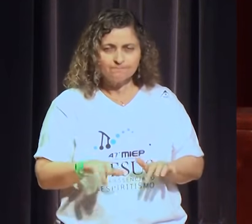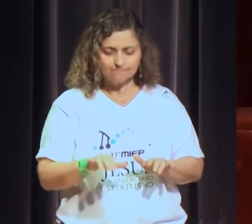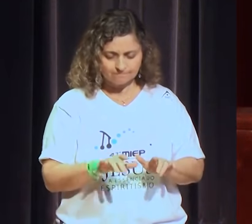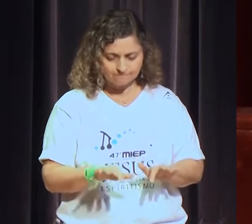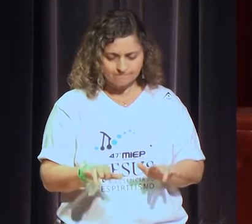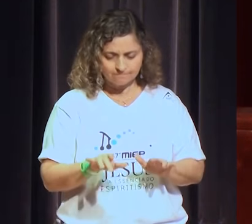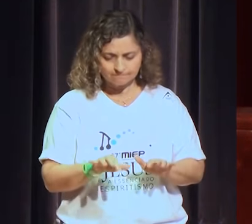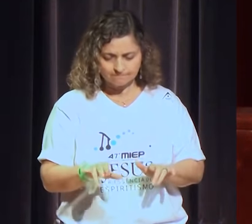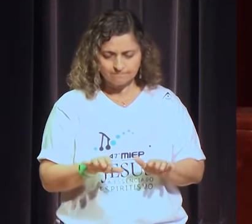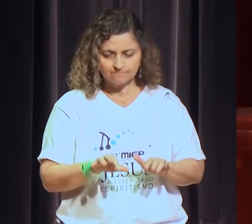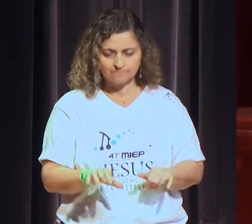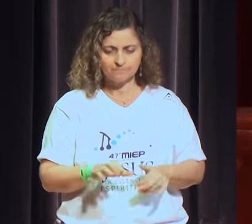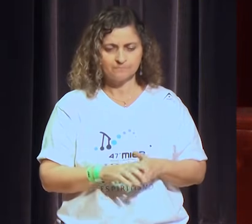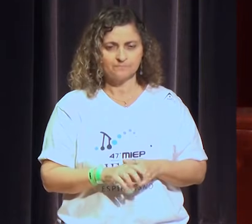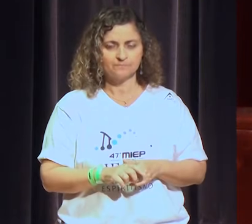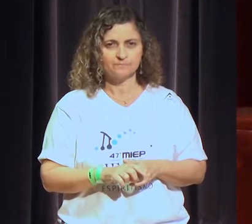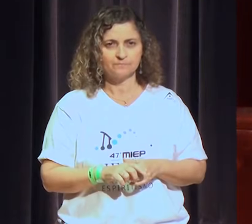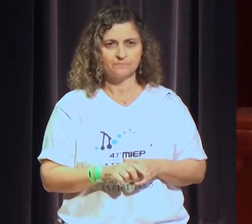para estudar a escala.